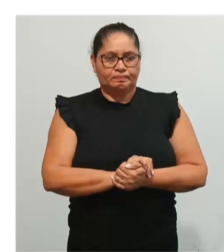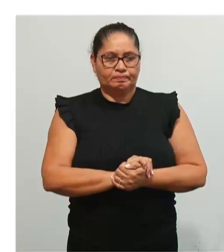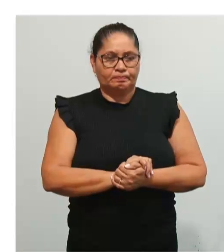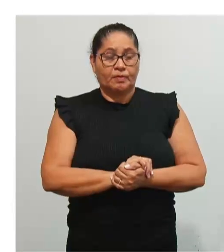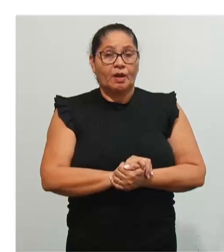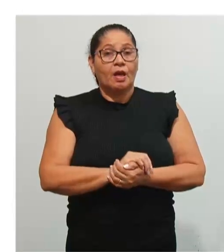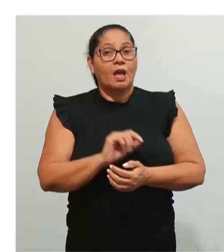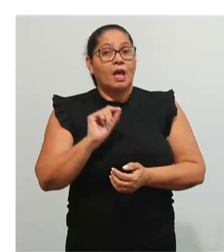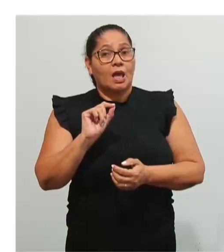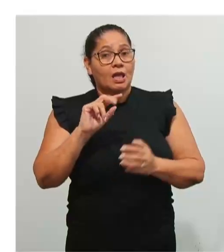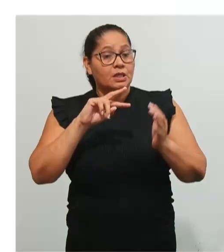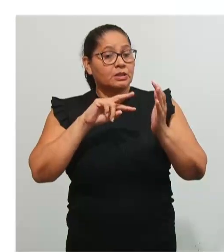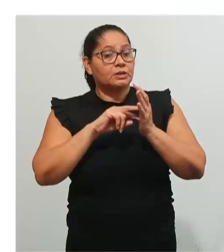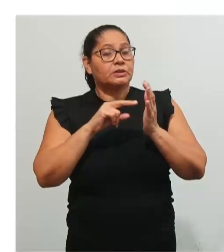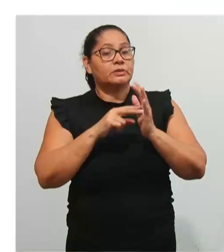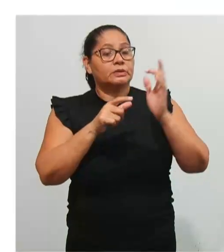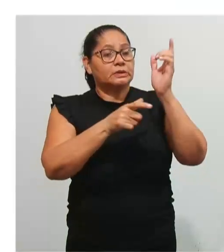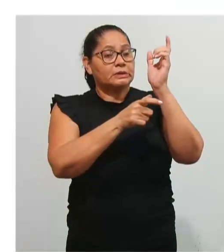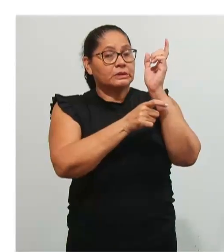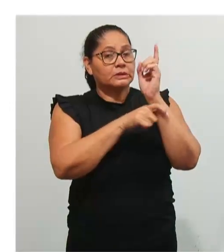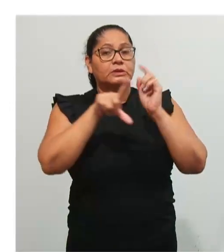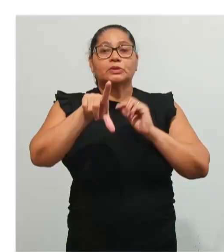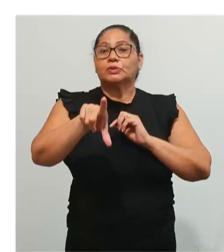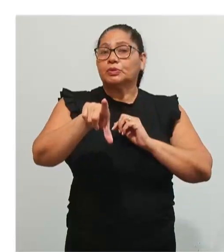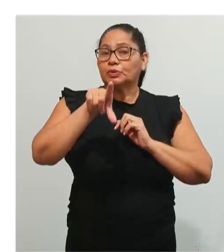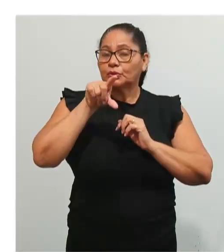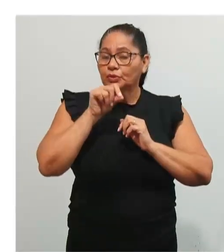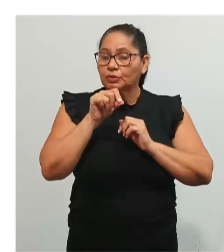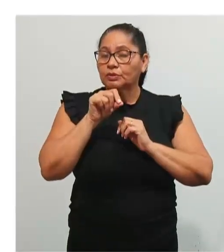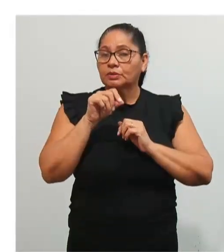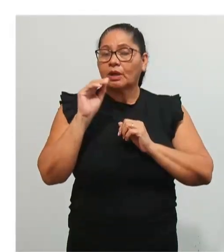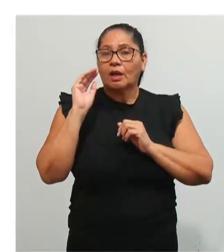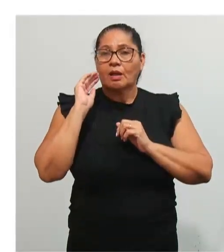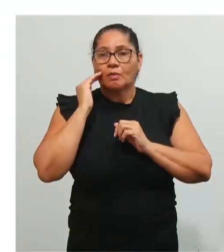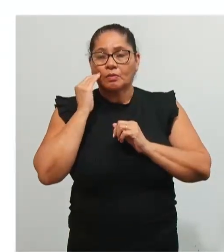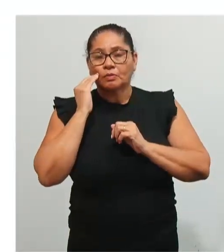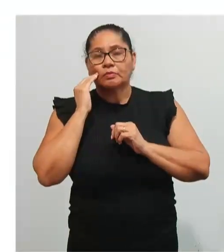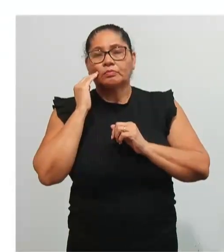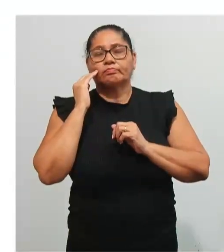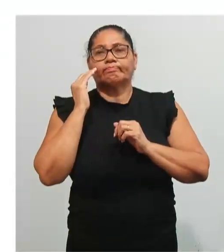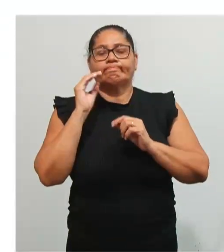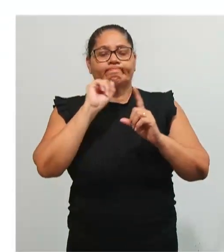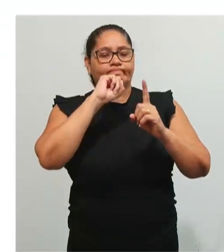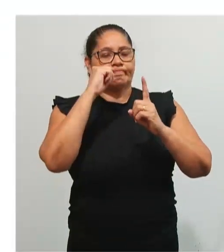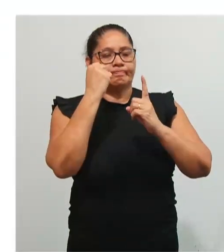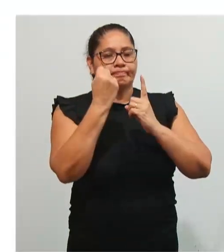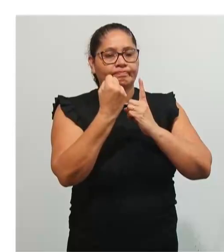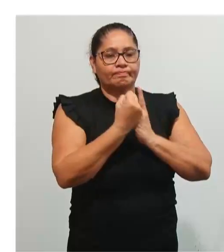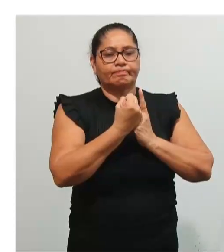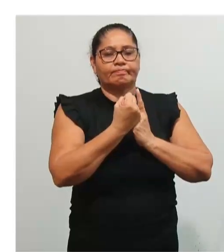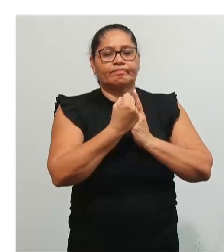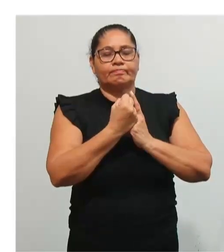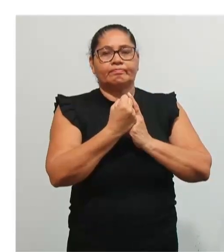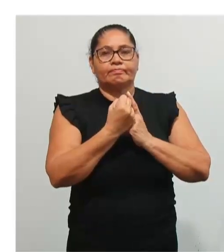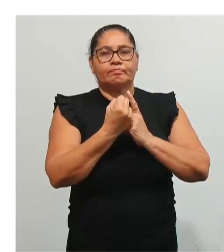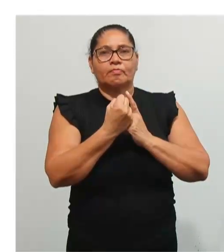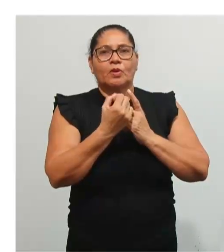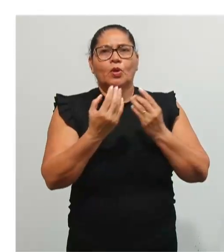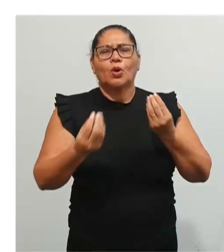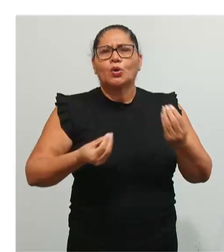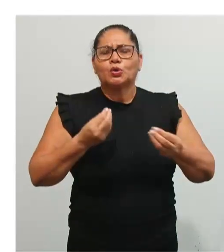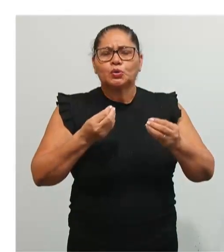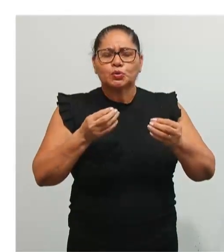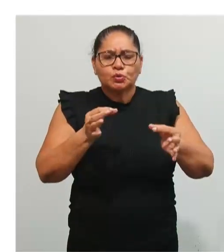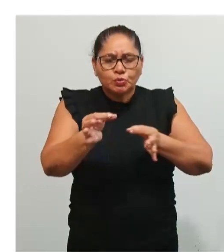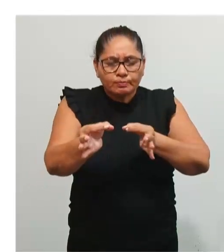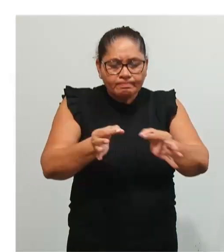Isso é para garantir que as escolhas efetivamente atendam os anseios da sociedade e tenham apoio na implementação dos